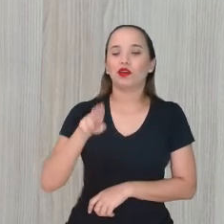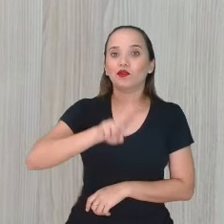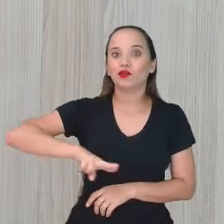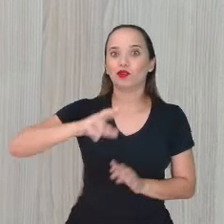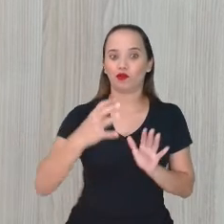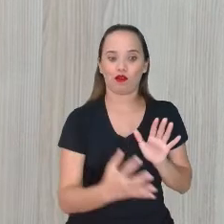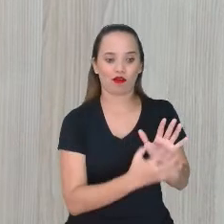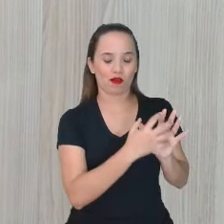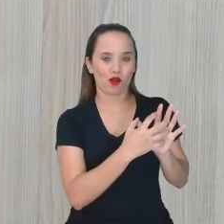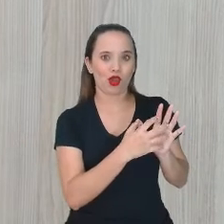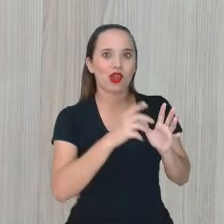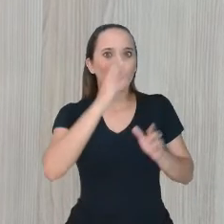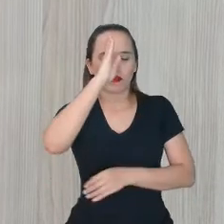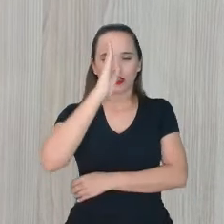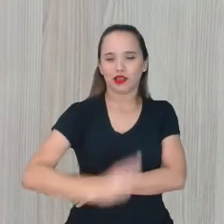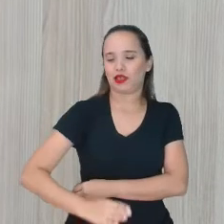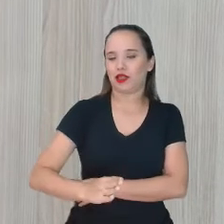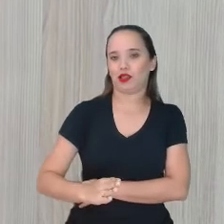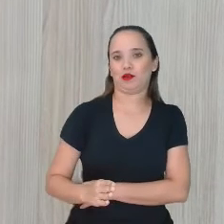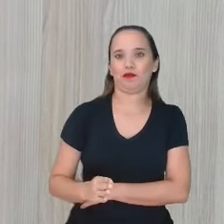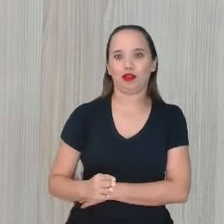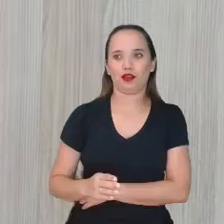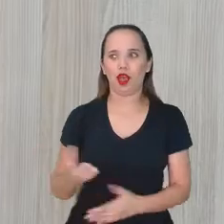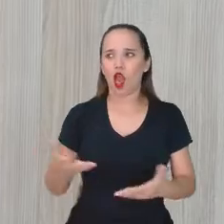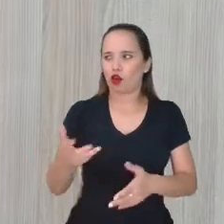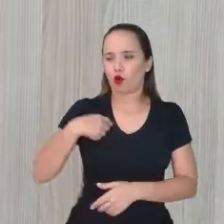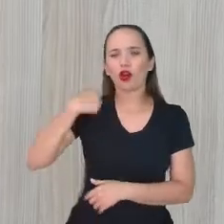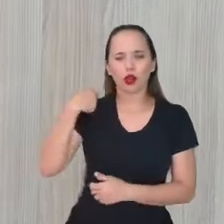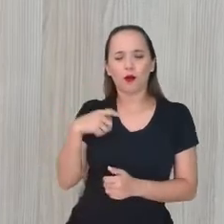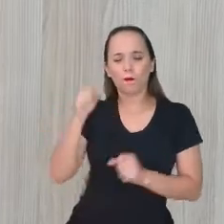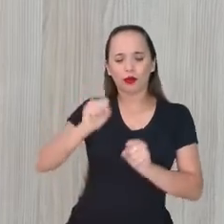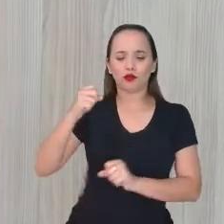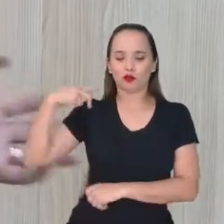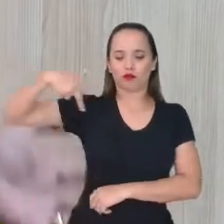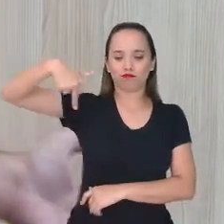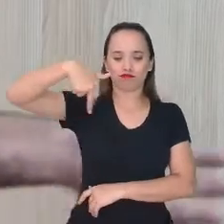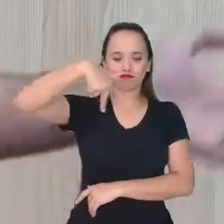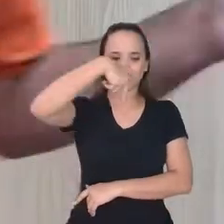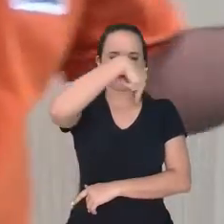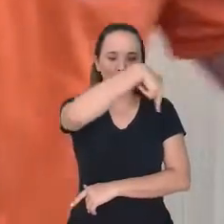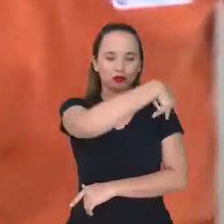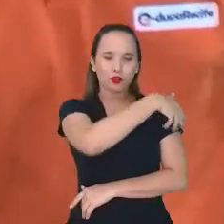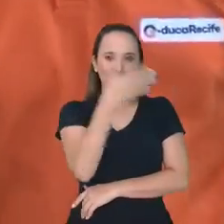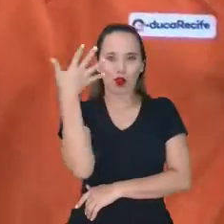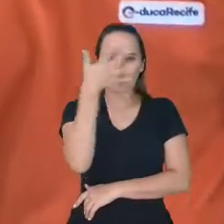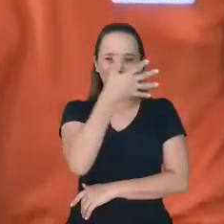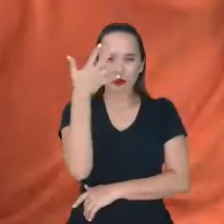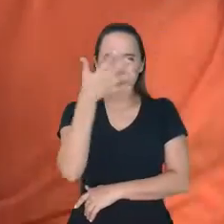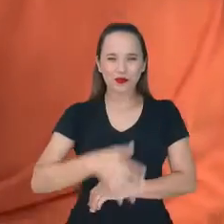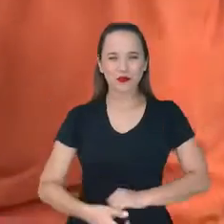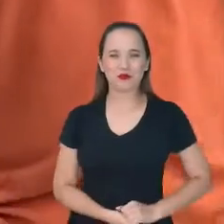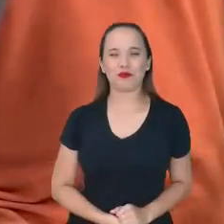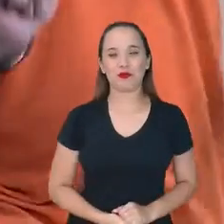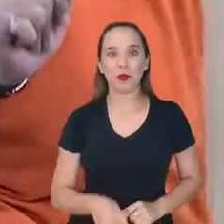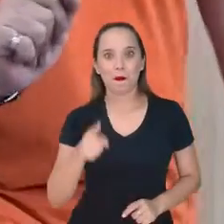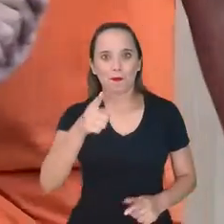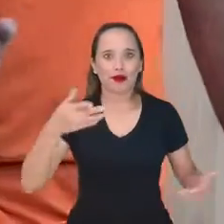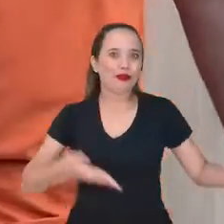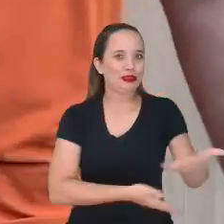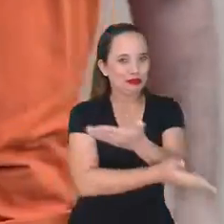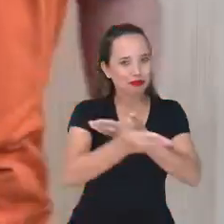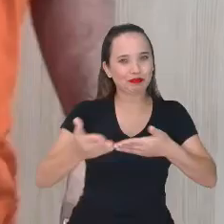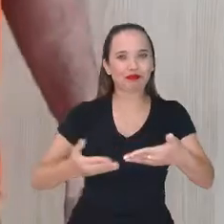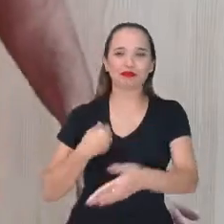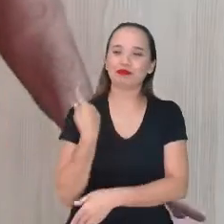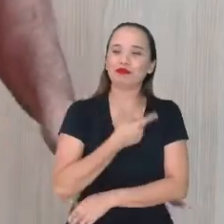você diretamente na loja de aplicativos. Agora eu passo na frente, né? Agora eu posso passar na frente, maravilhosamente, para você interagir com o nosso